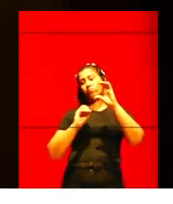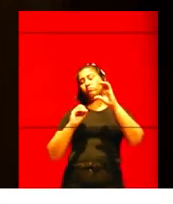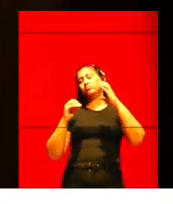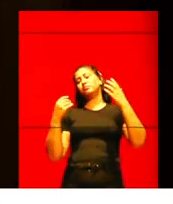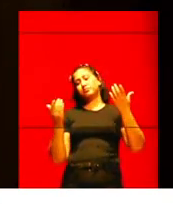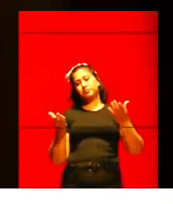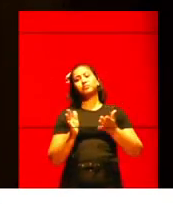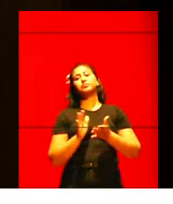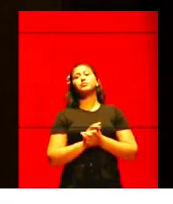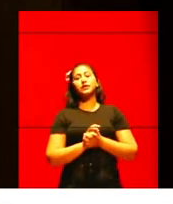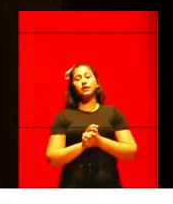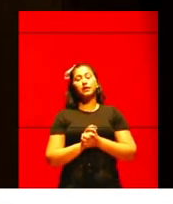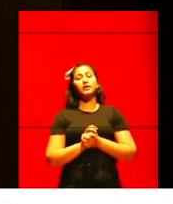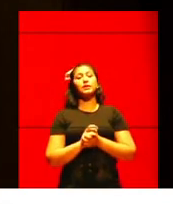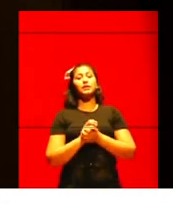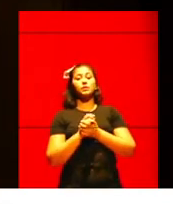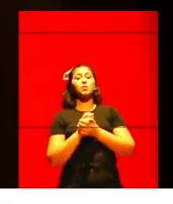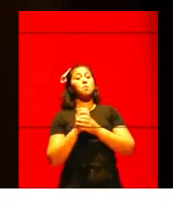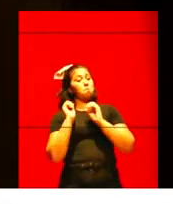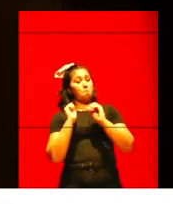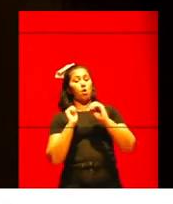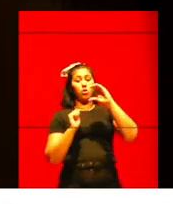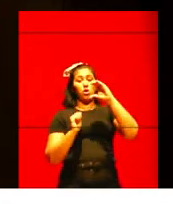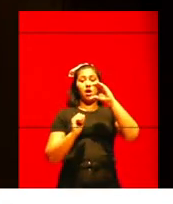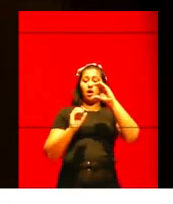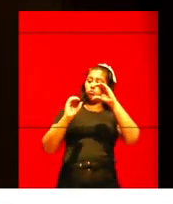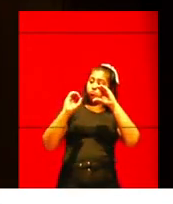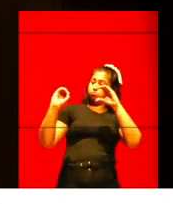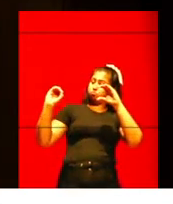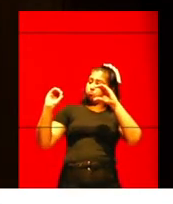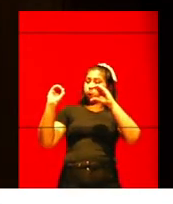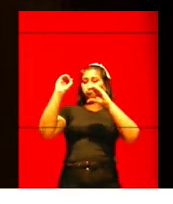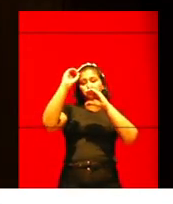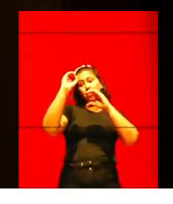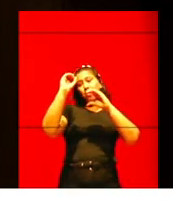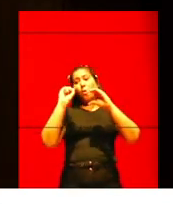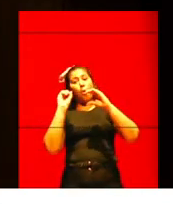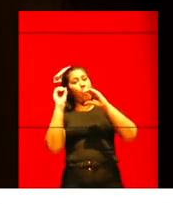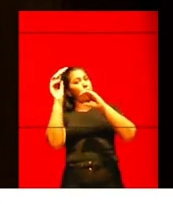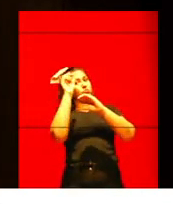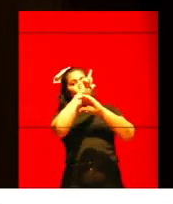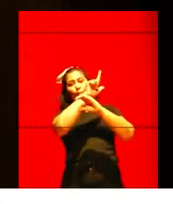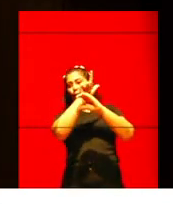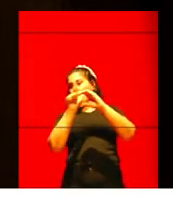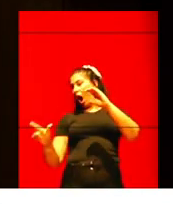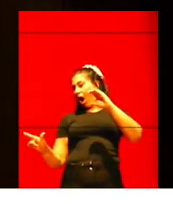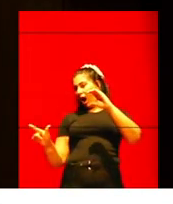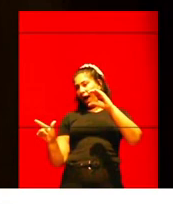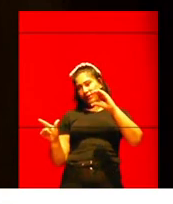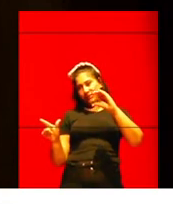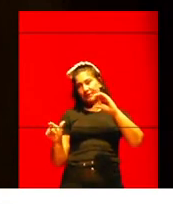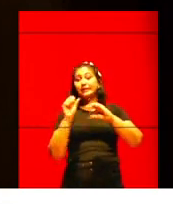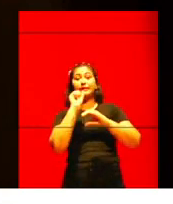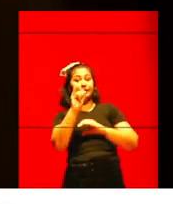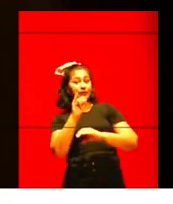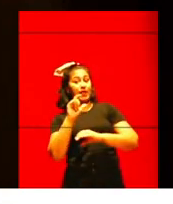também. Um ou nenhum carbono, ele é primário. Quando ele estiver ligado a 2, ele é o